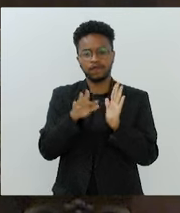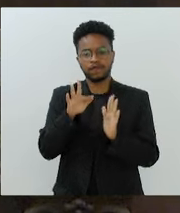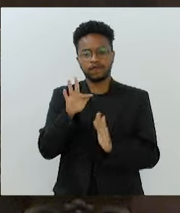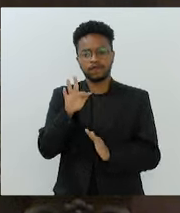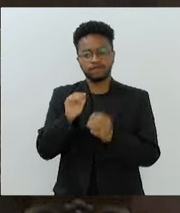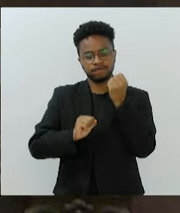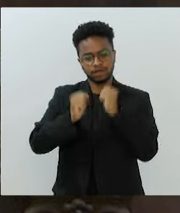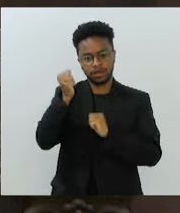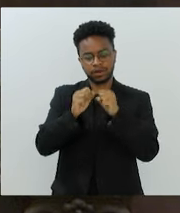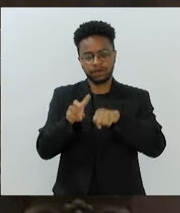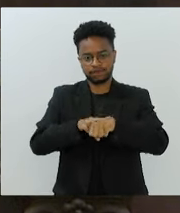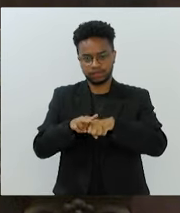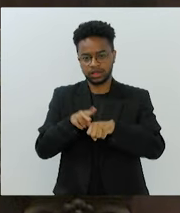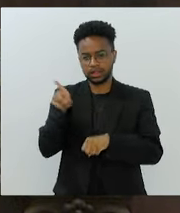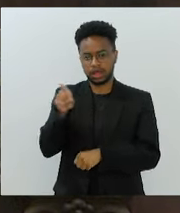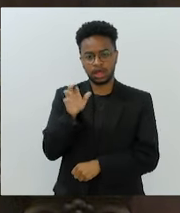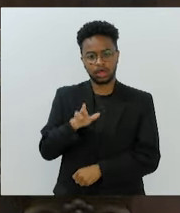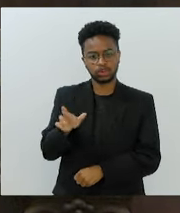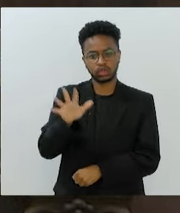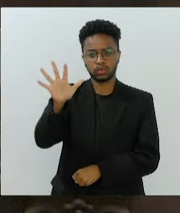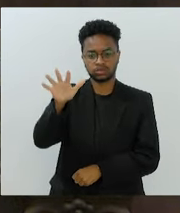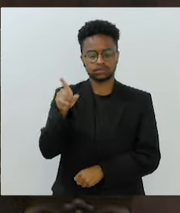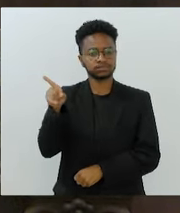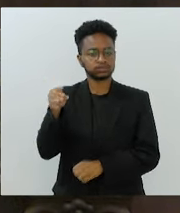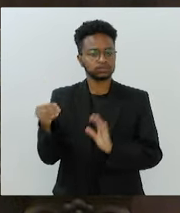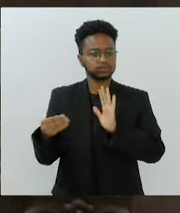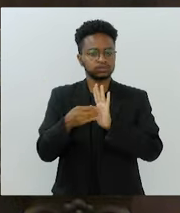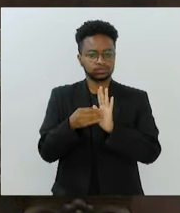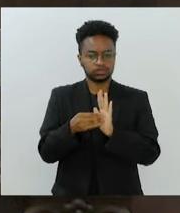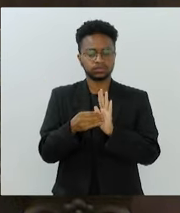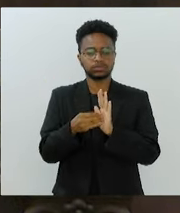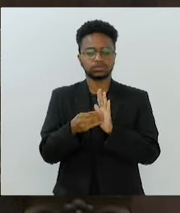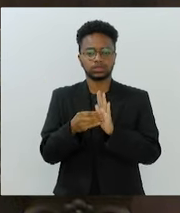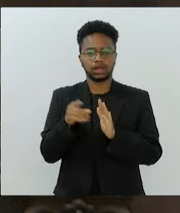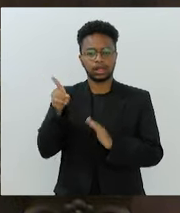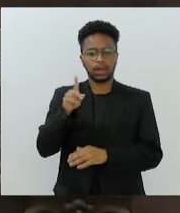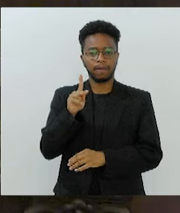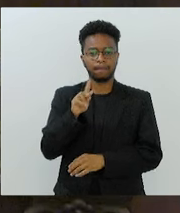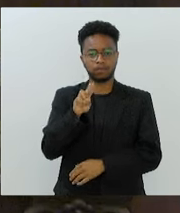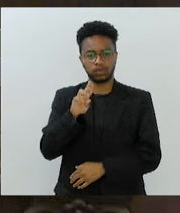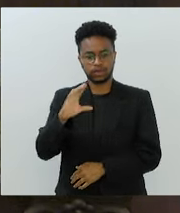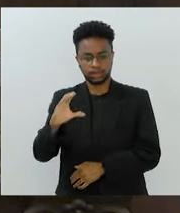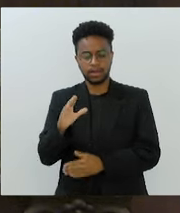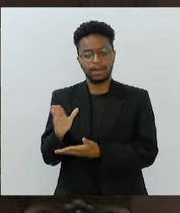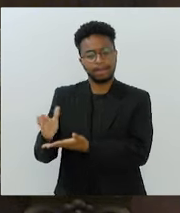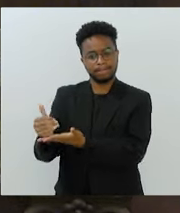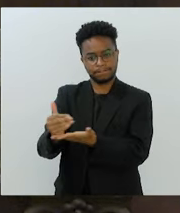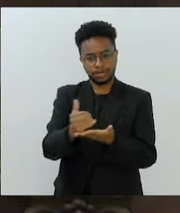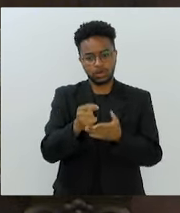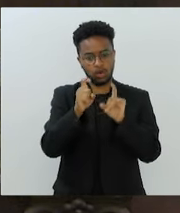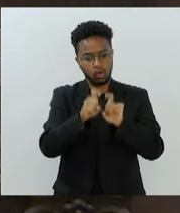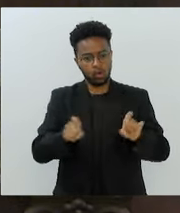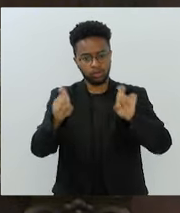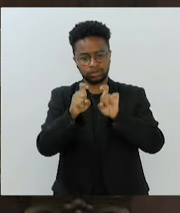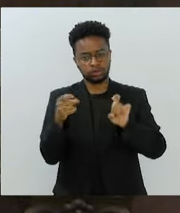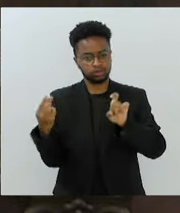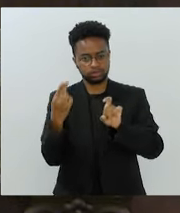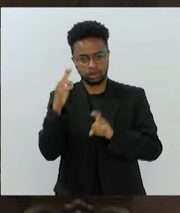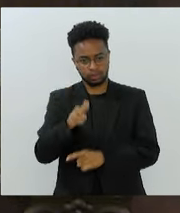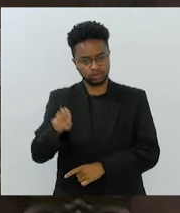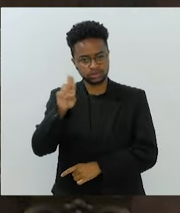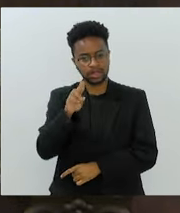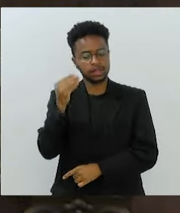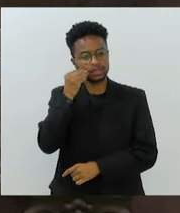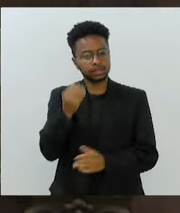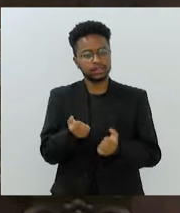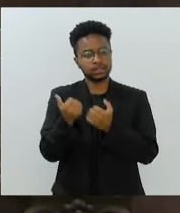Rocinha. Ele botou lá no campus da PUC para recolher os computadores inservíveis para o pessoal